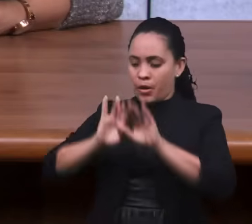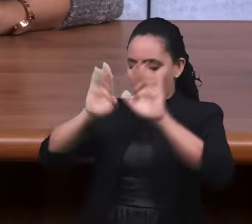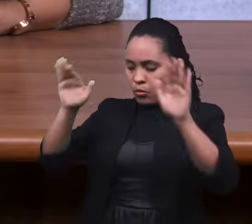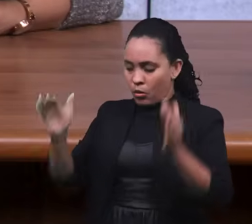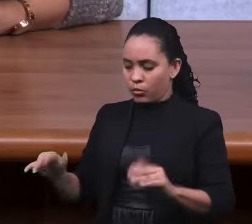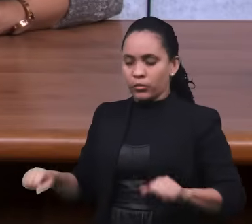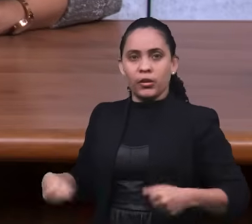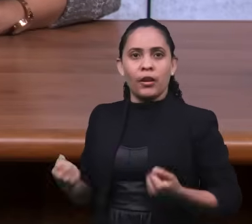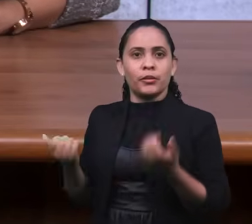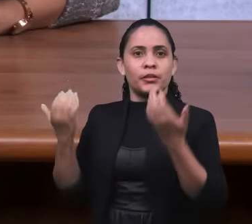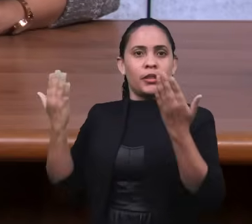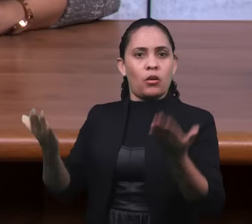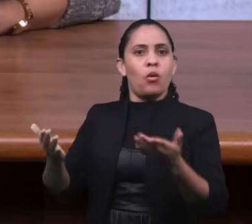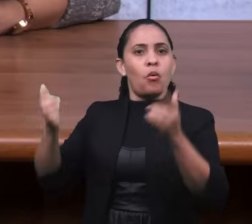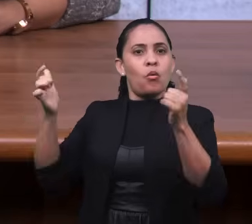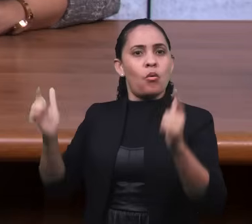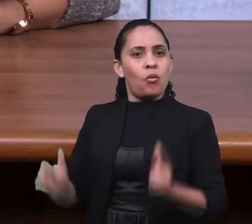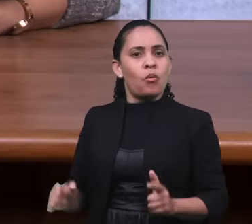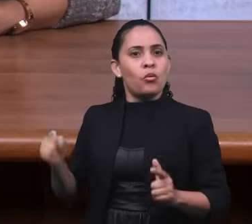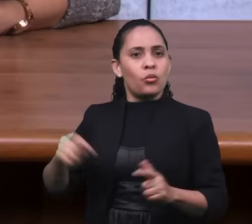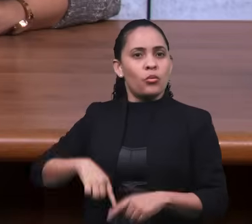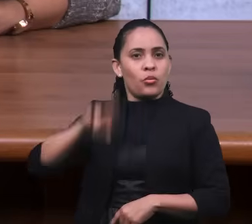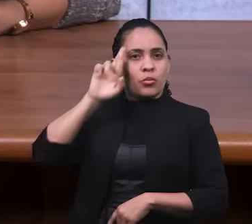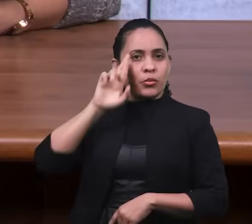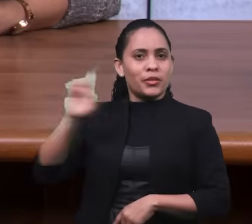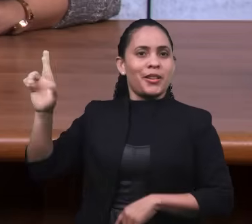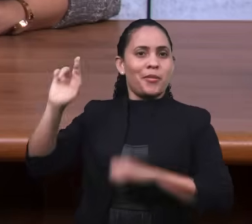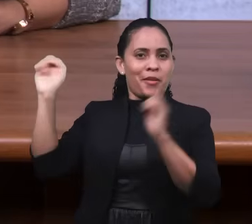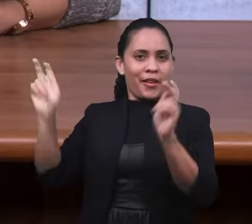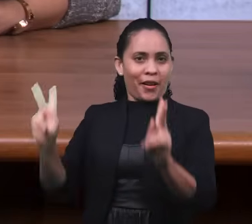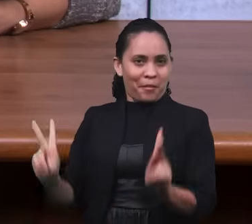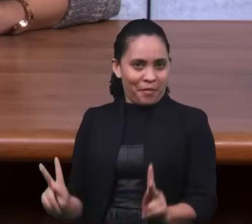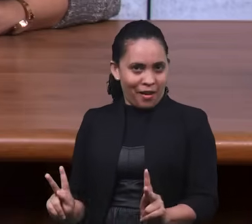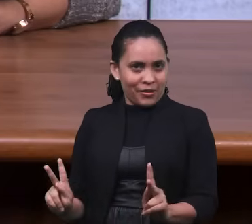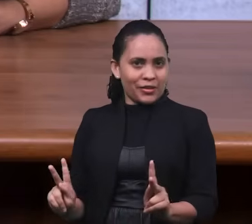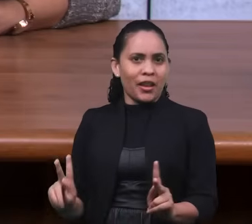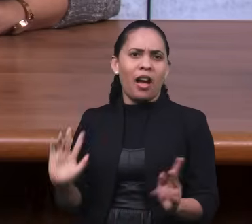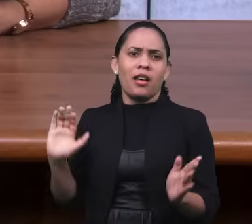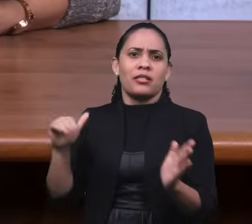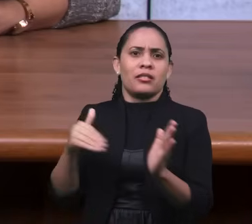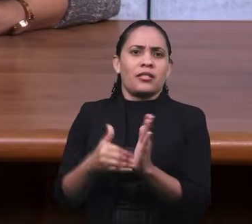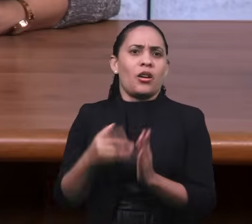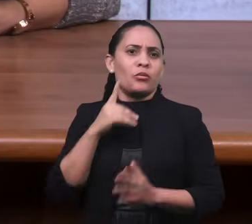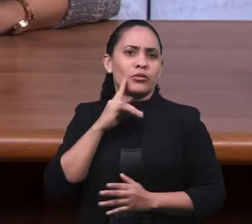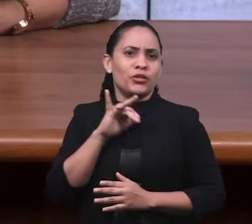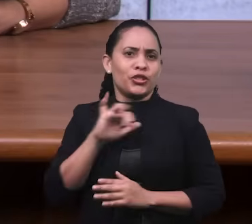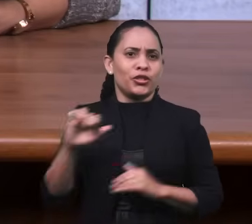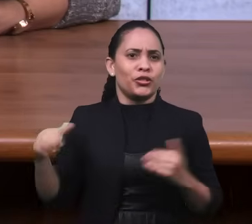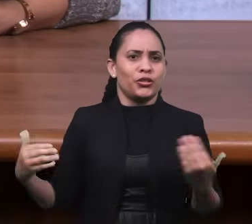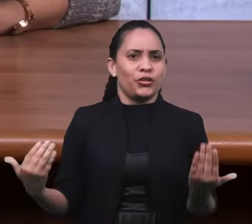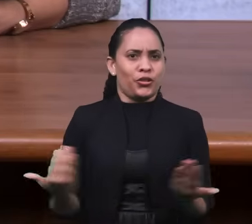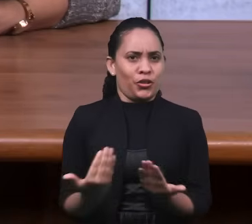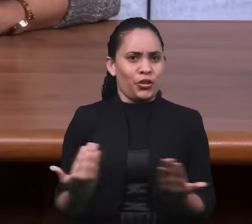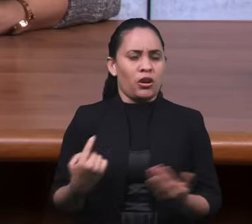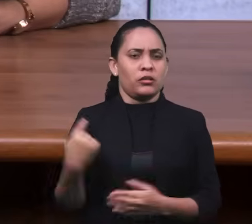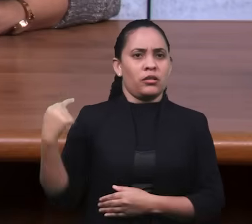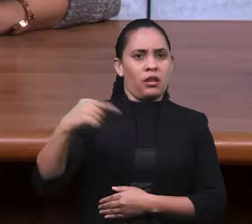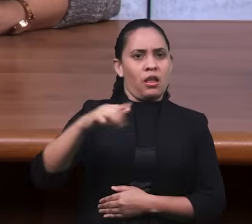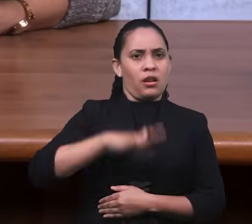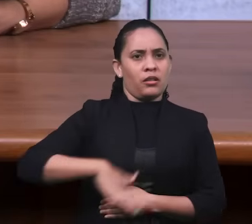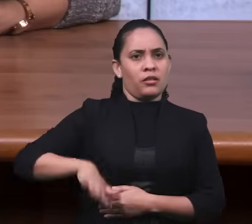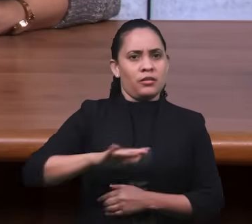Senhor e lhe chamou: Senhor é paz. E ainda até o dia de hoje está em Ofra dos